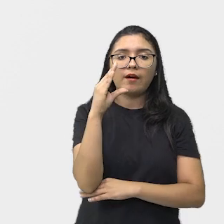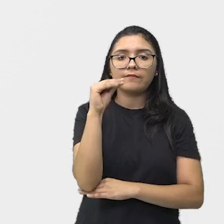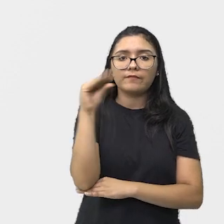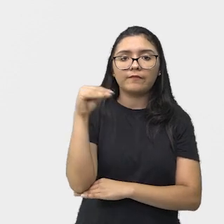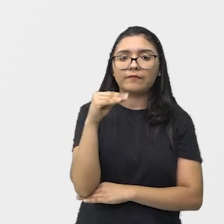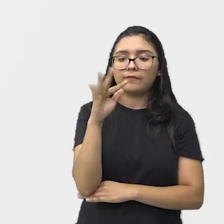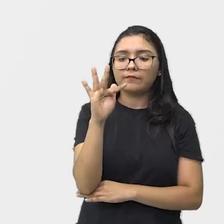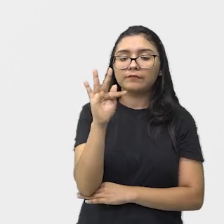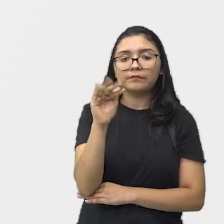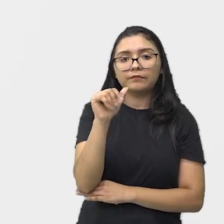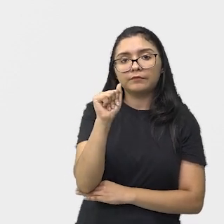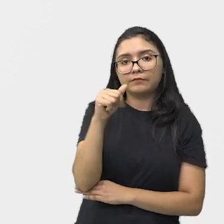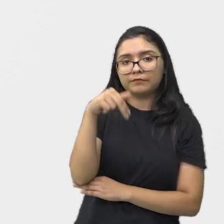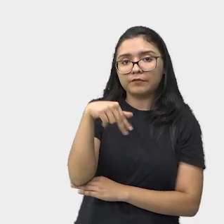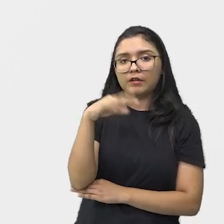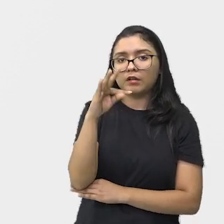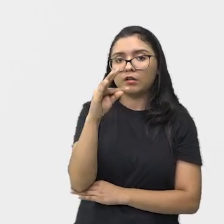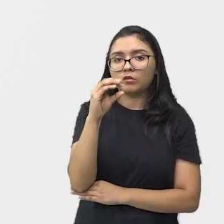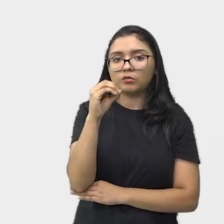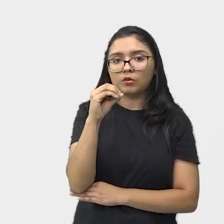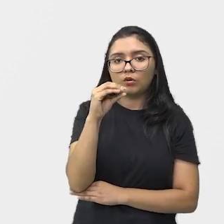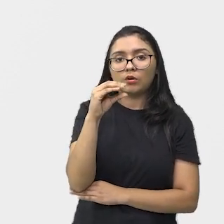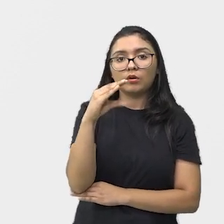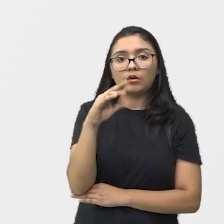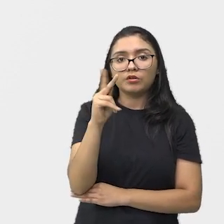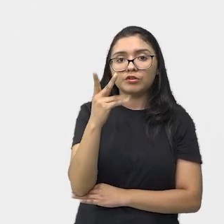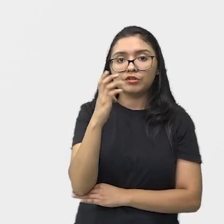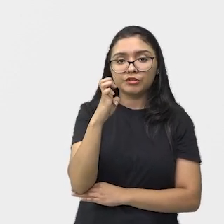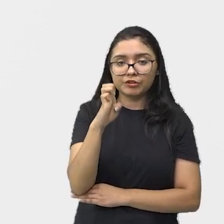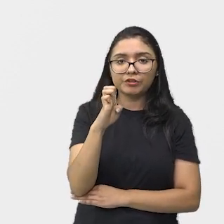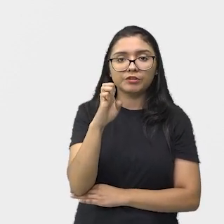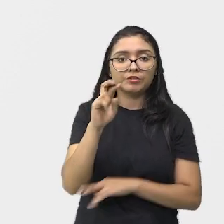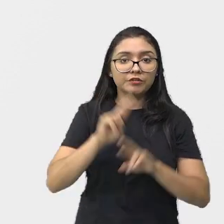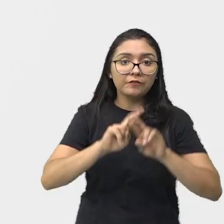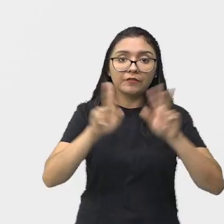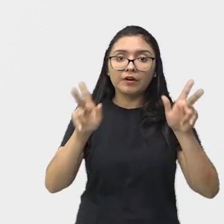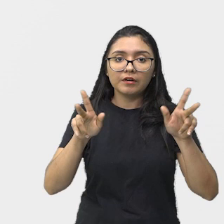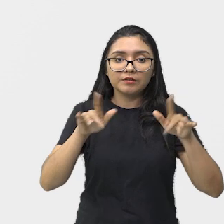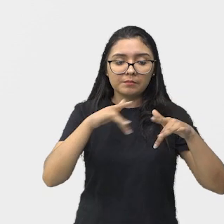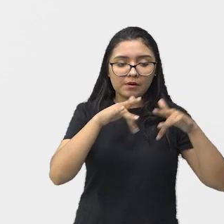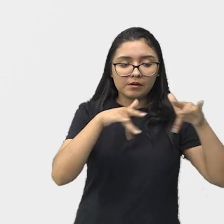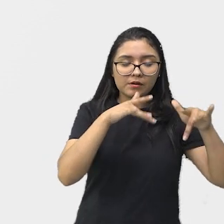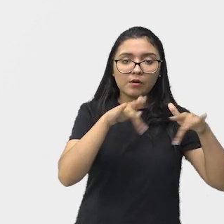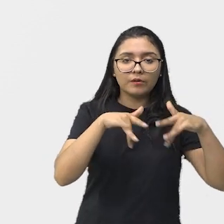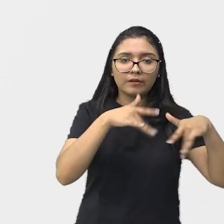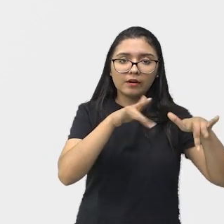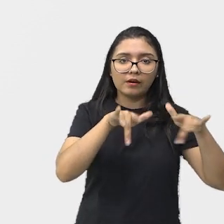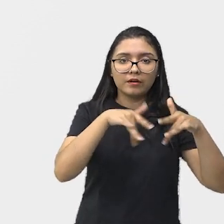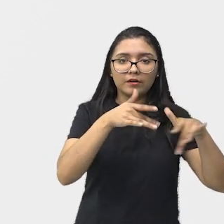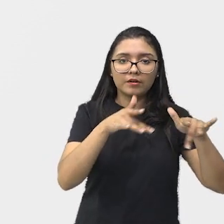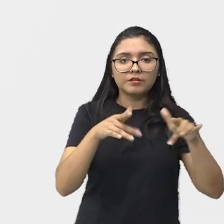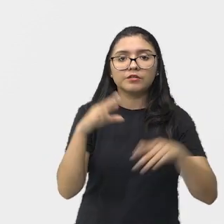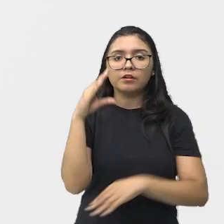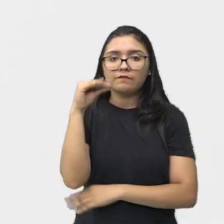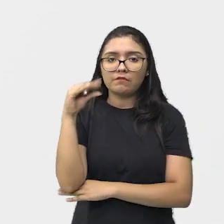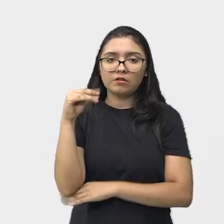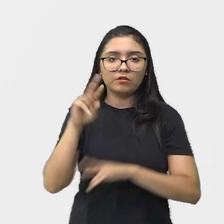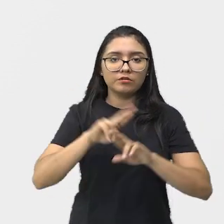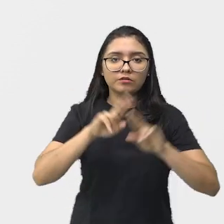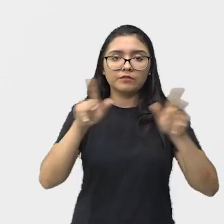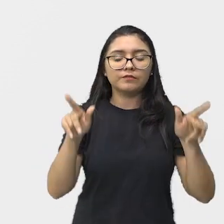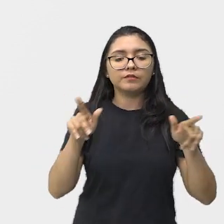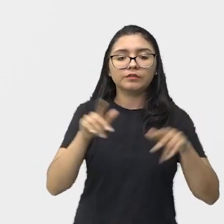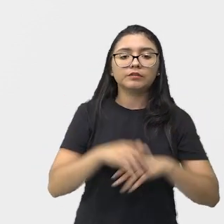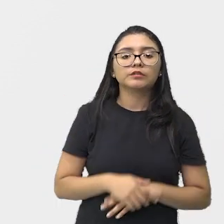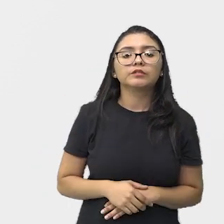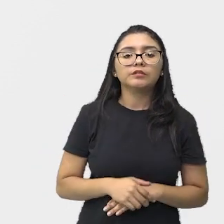uma diferença, marionetes e fantoches, não é isso? No Brasil, são muito comuns no Nordeste e possuem